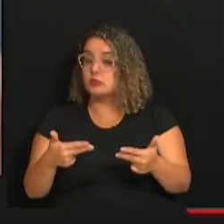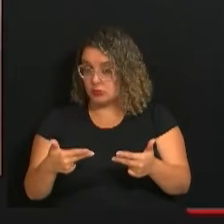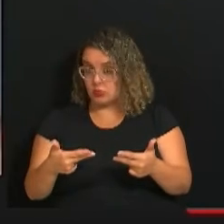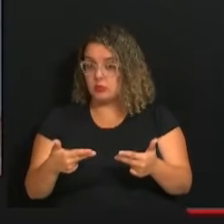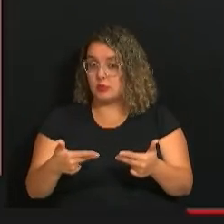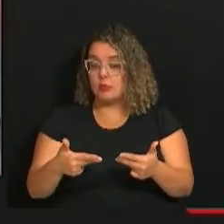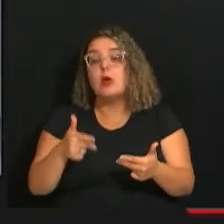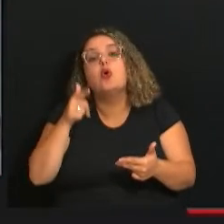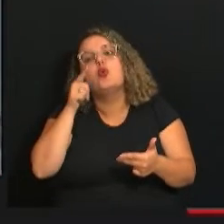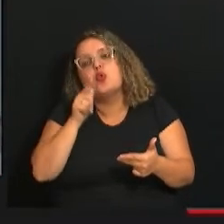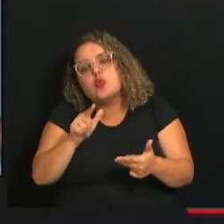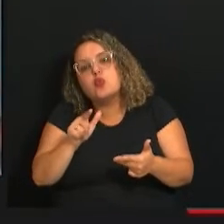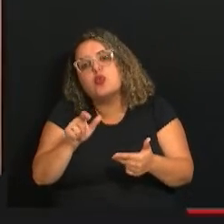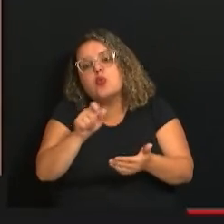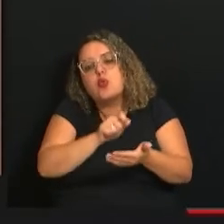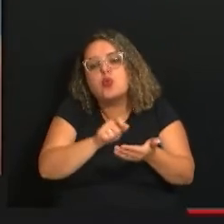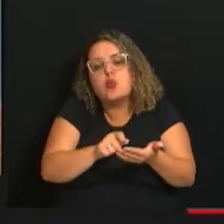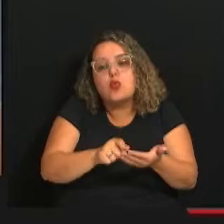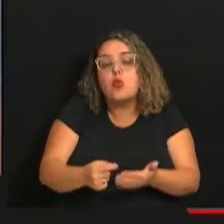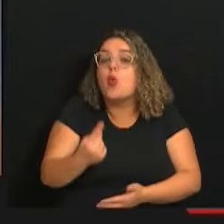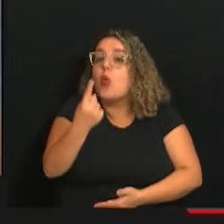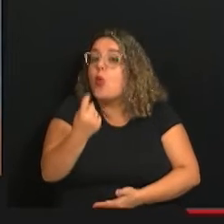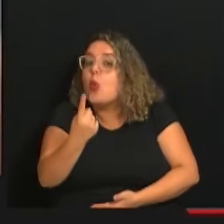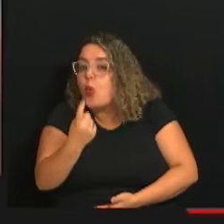secreto, né? Eu não consegui conciliar.